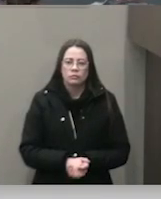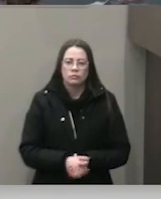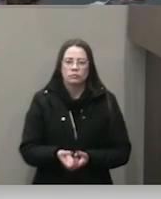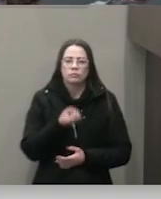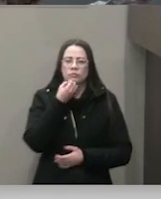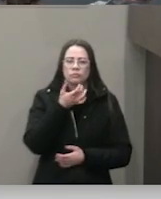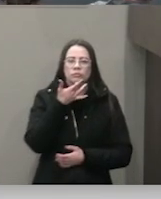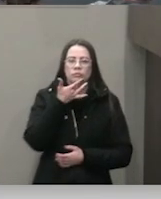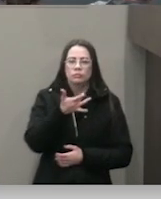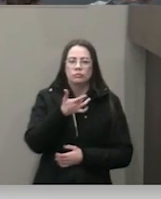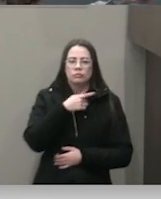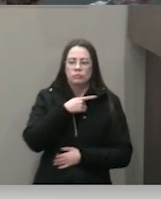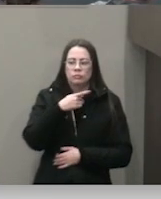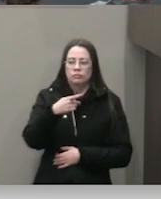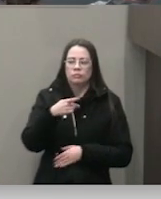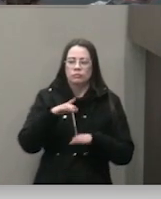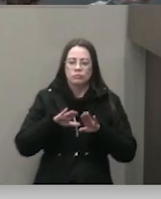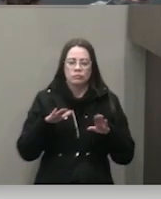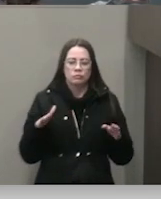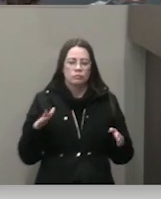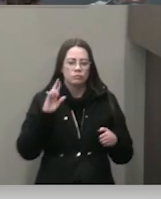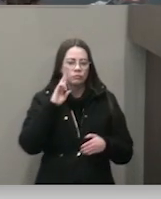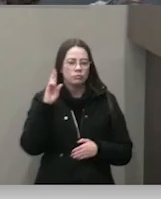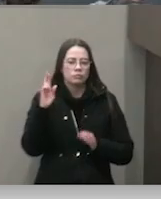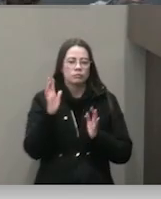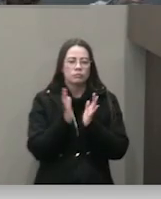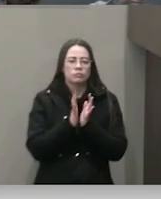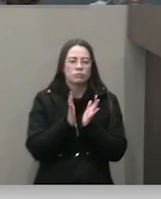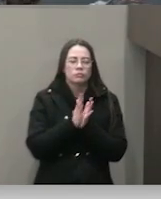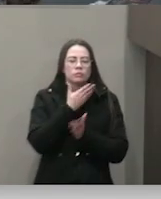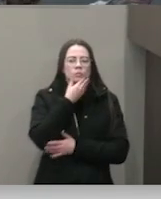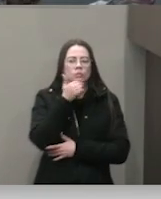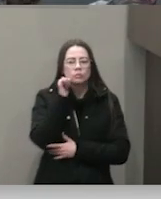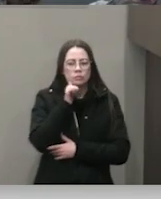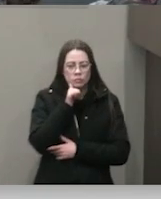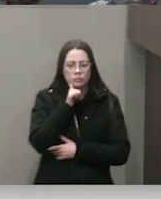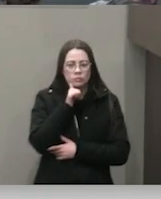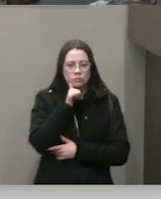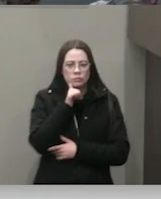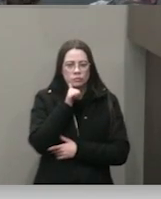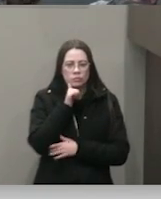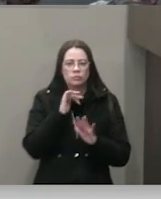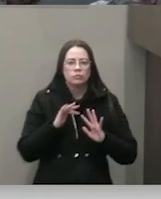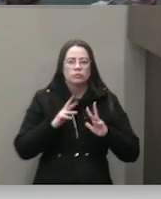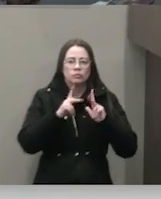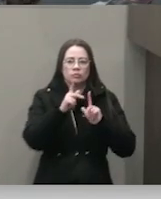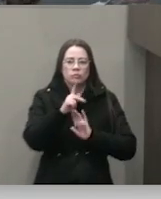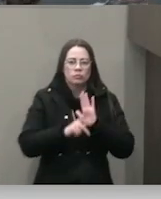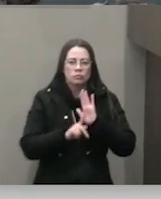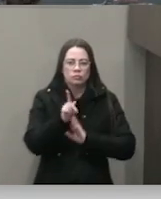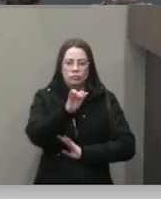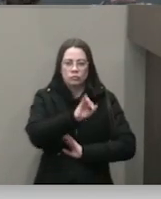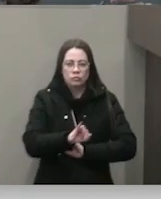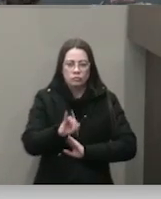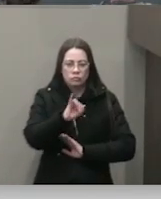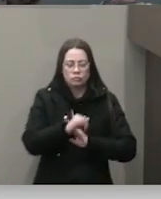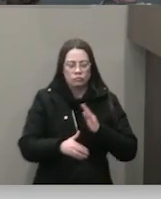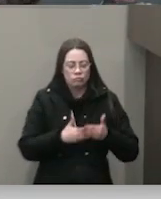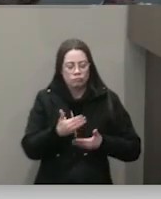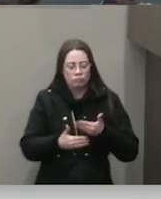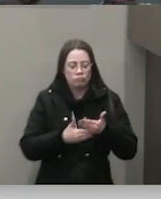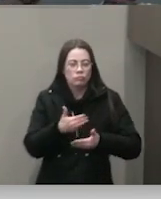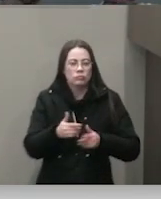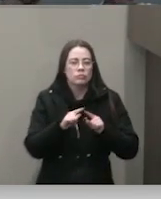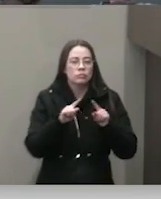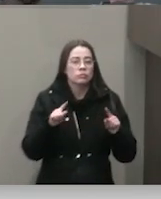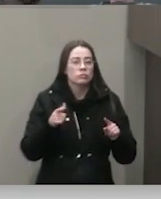Boa tarde, presidente, mesa diretora, colegas, vereadores e vereadoras. São todos projetos importantes que estão tramitando nessa casa,